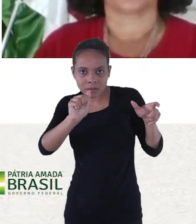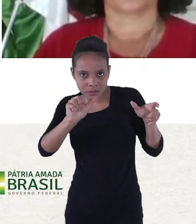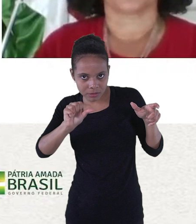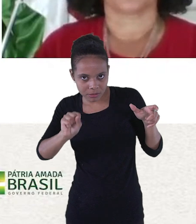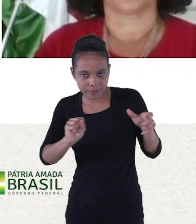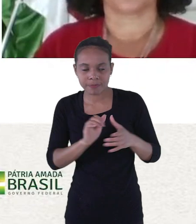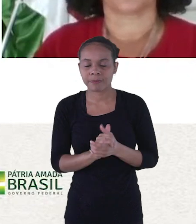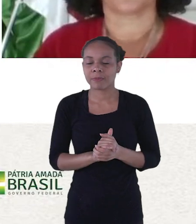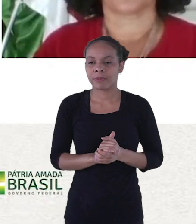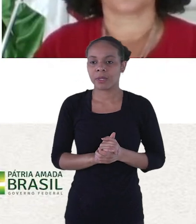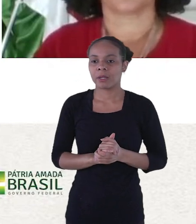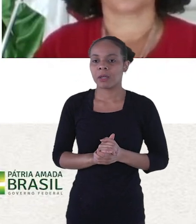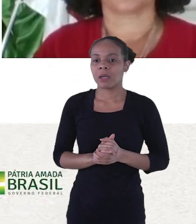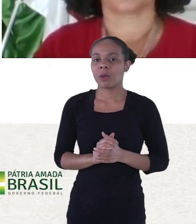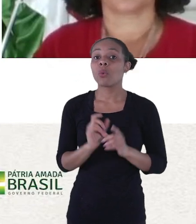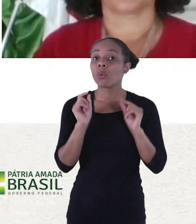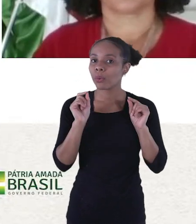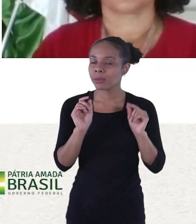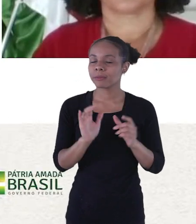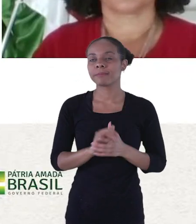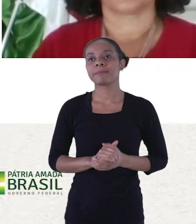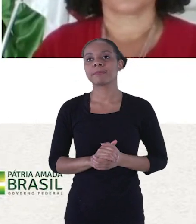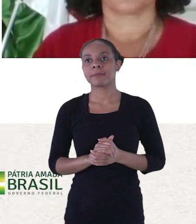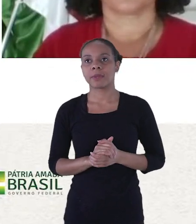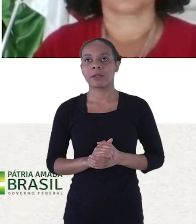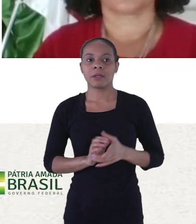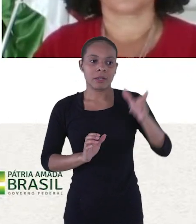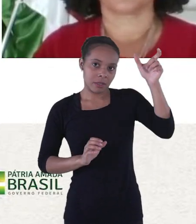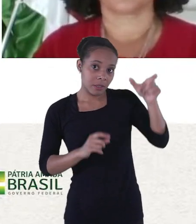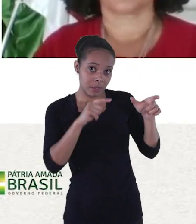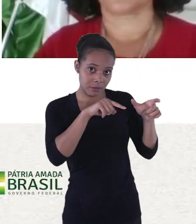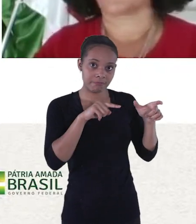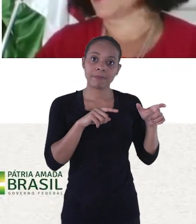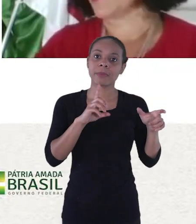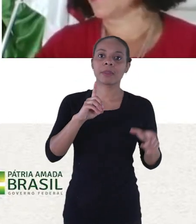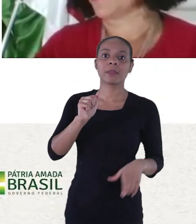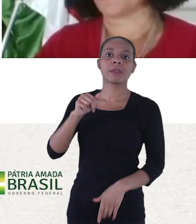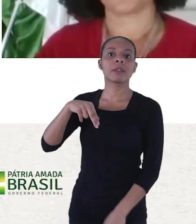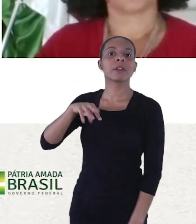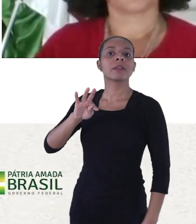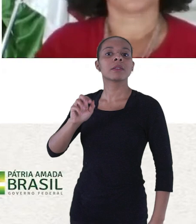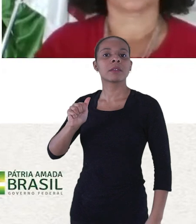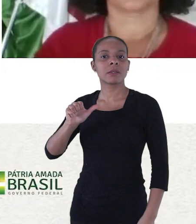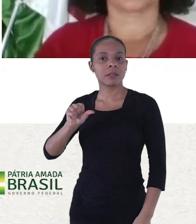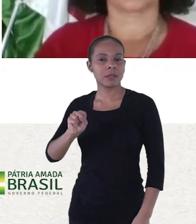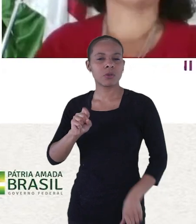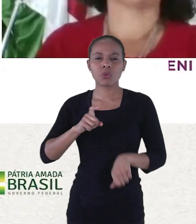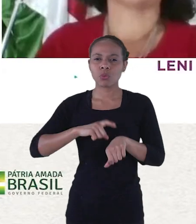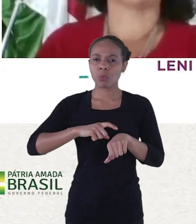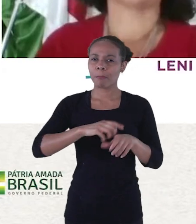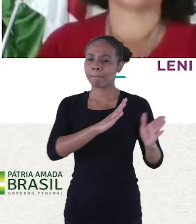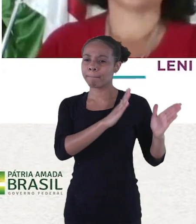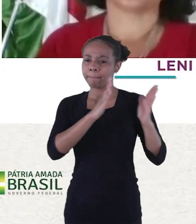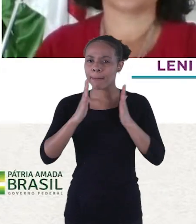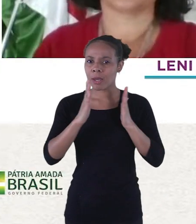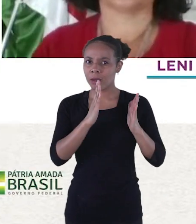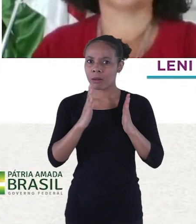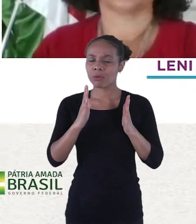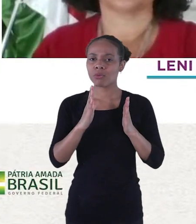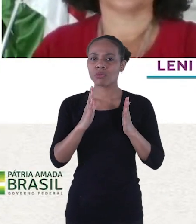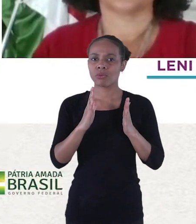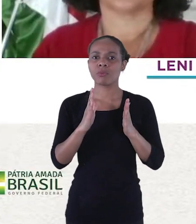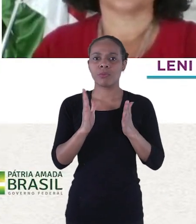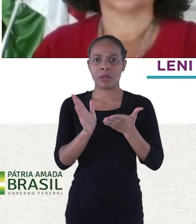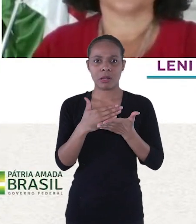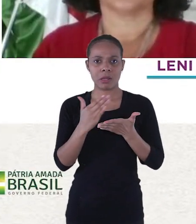Porque o Audálio Dantas, a princípio, ali já na fase do quadro de despejo, ele